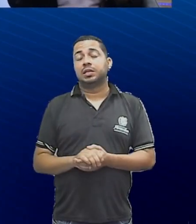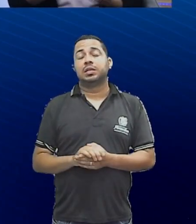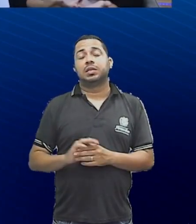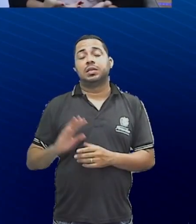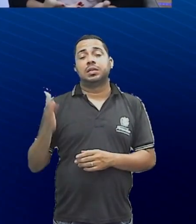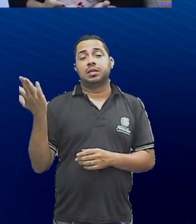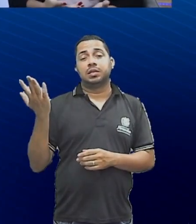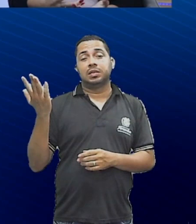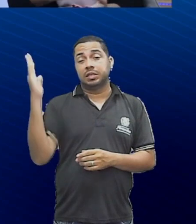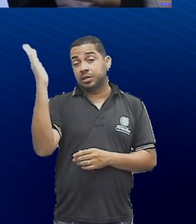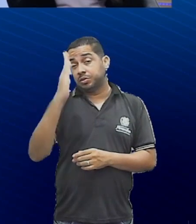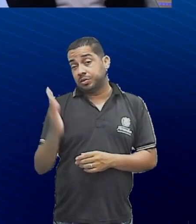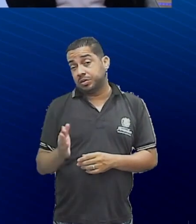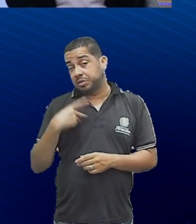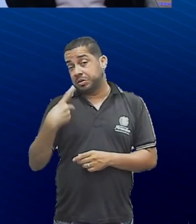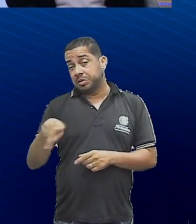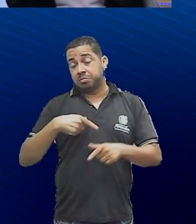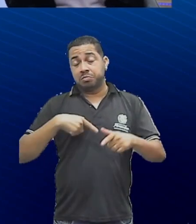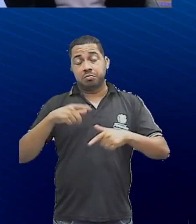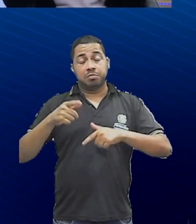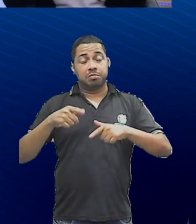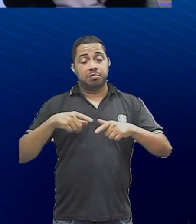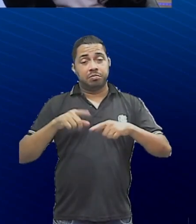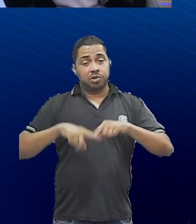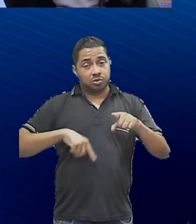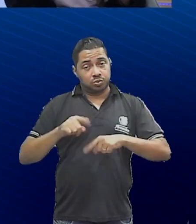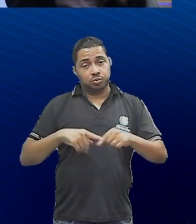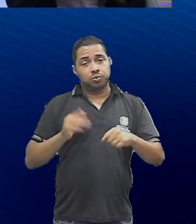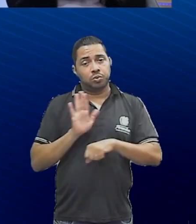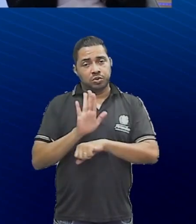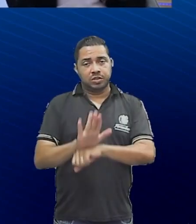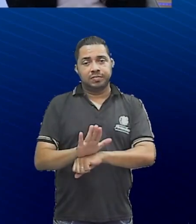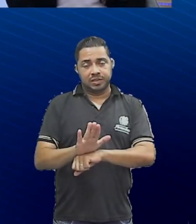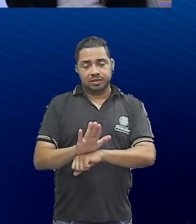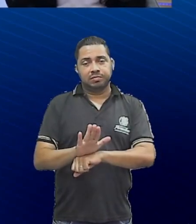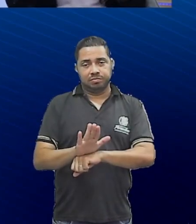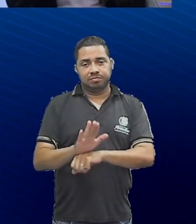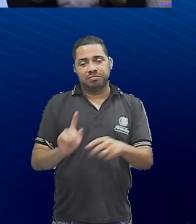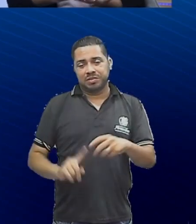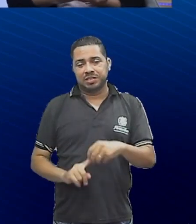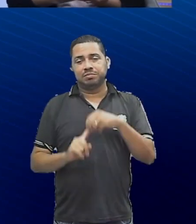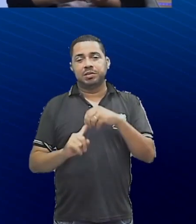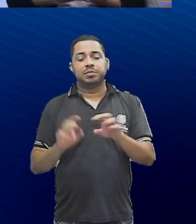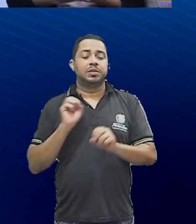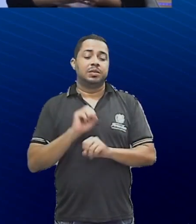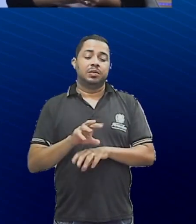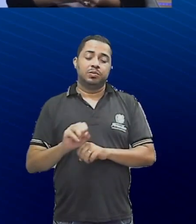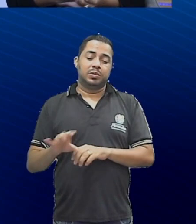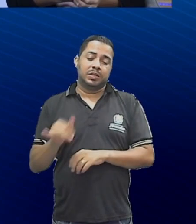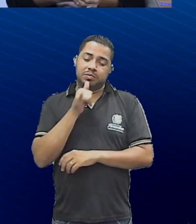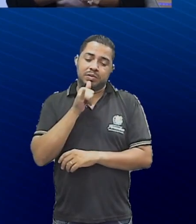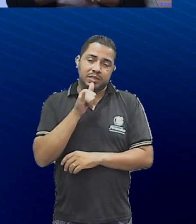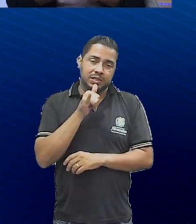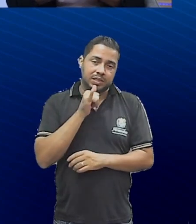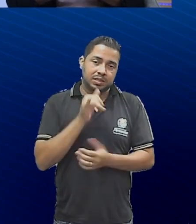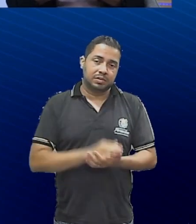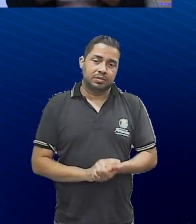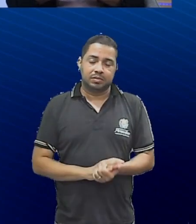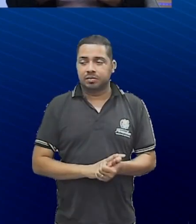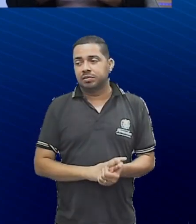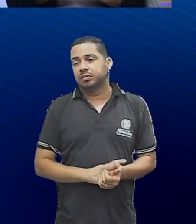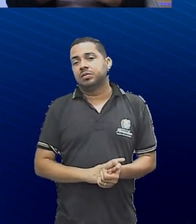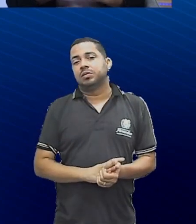produto ou serviço, principalmente os serviços aí de educação, por exemplo.